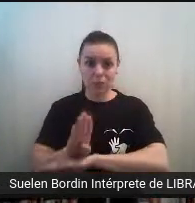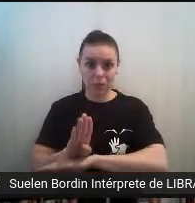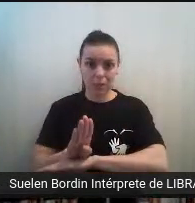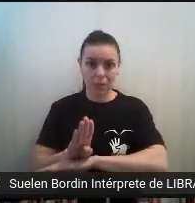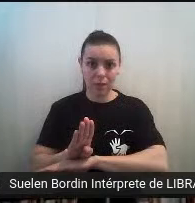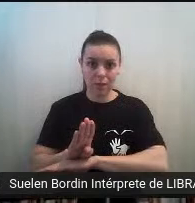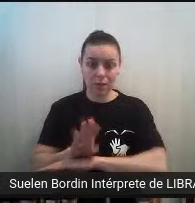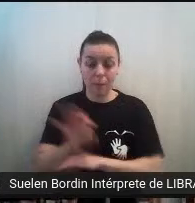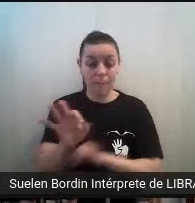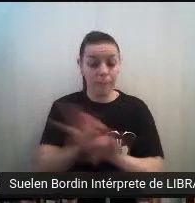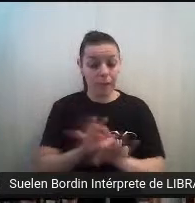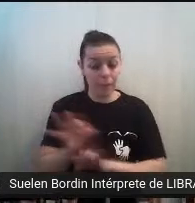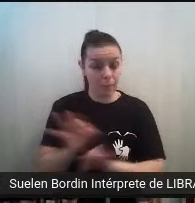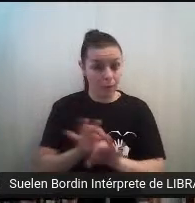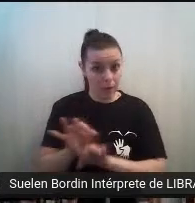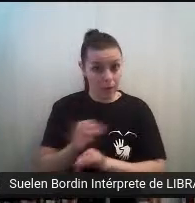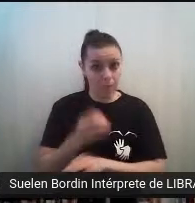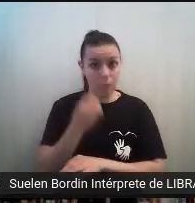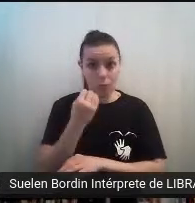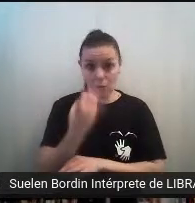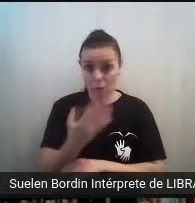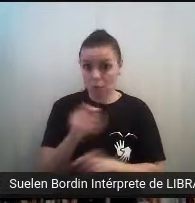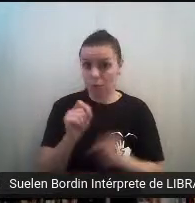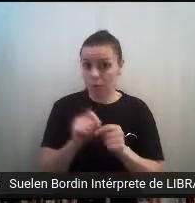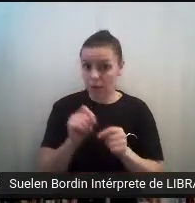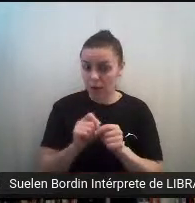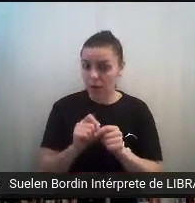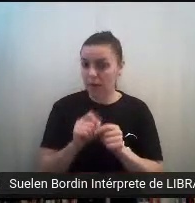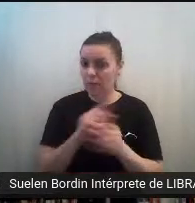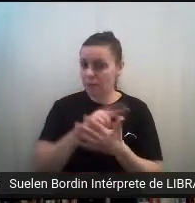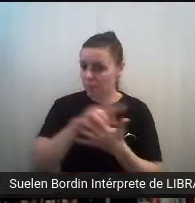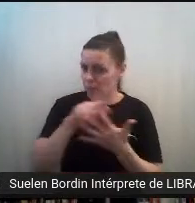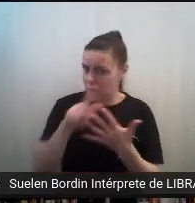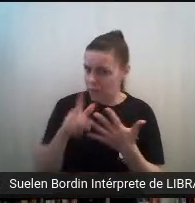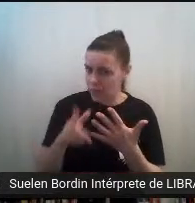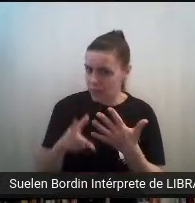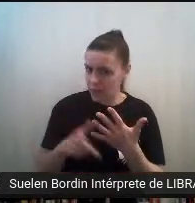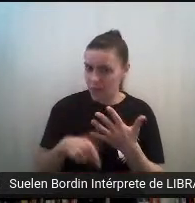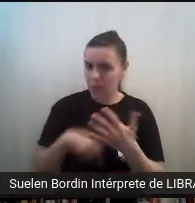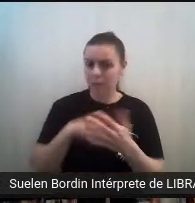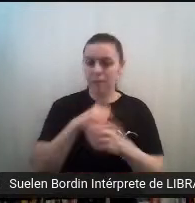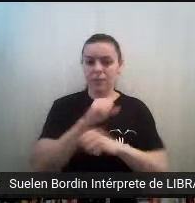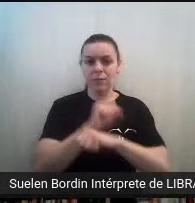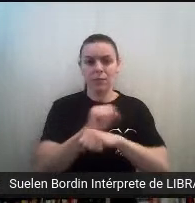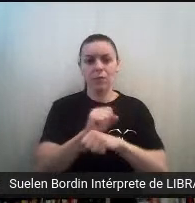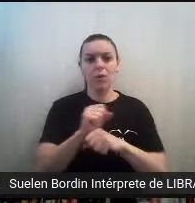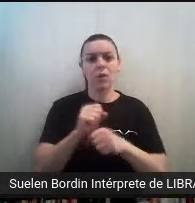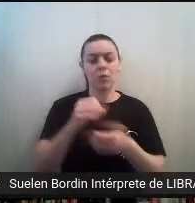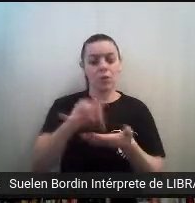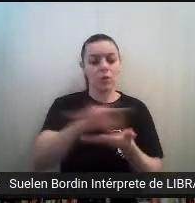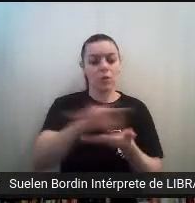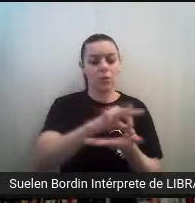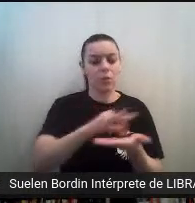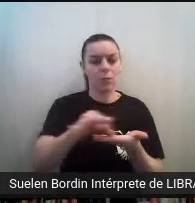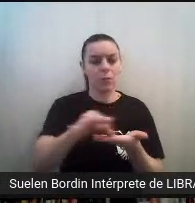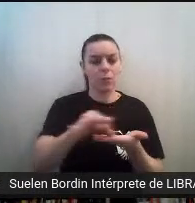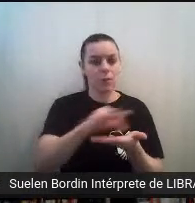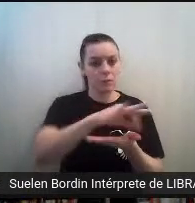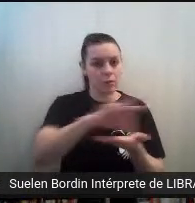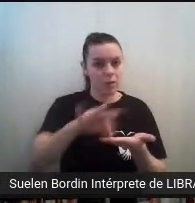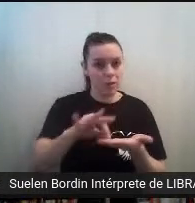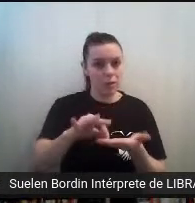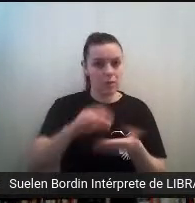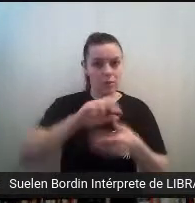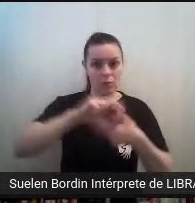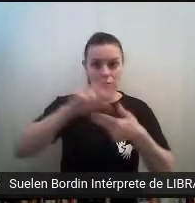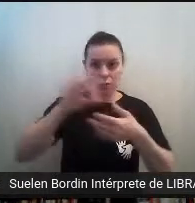bom. A gente faz muitas matérias, a gente faz topologia algébrica, a gente faz geometria